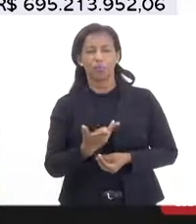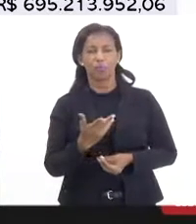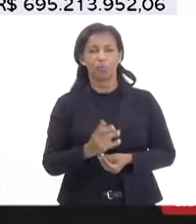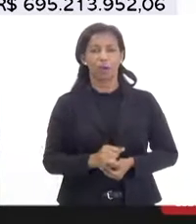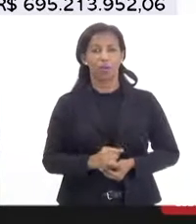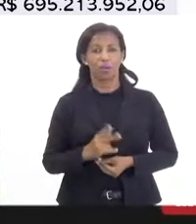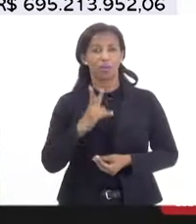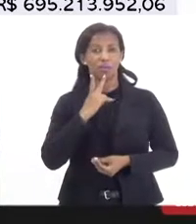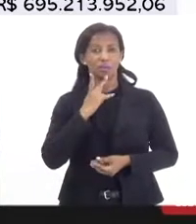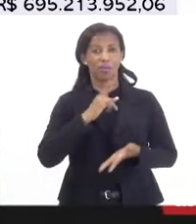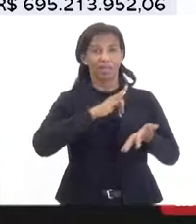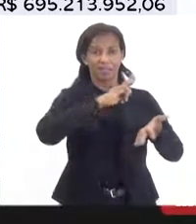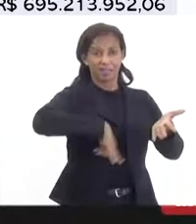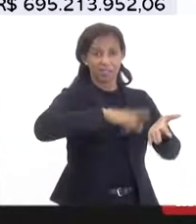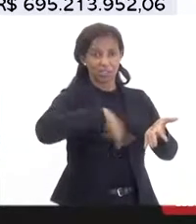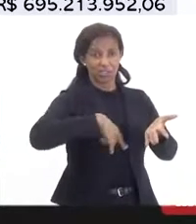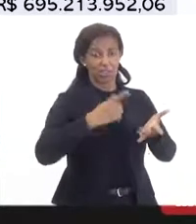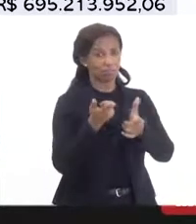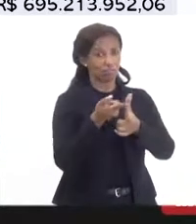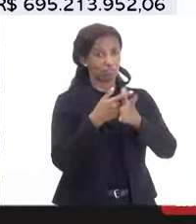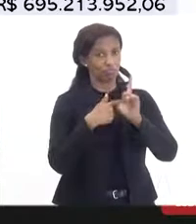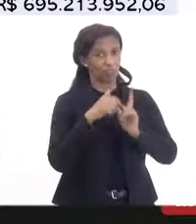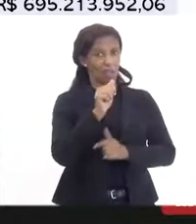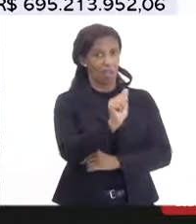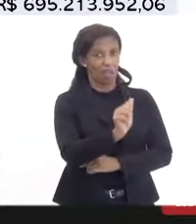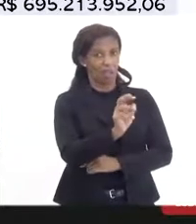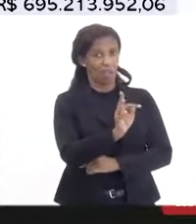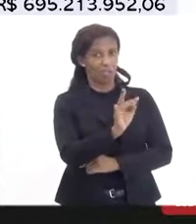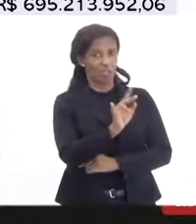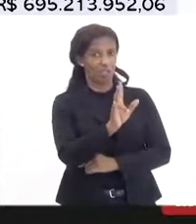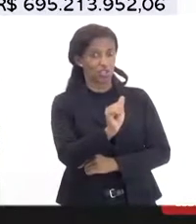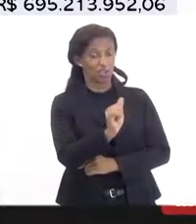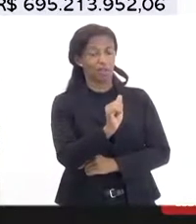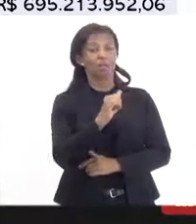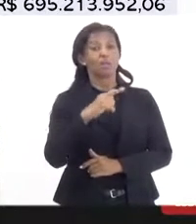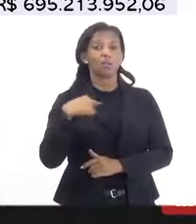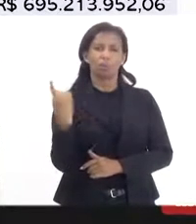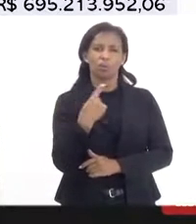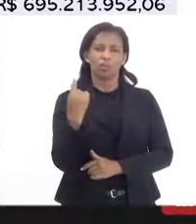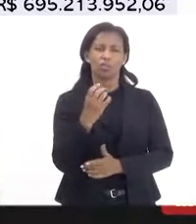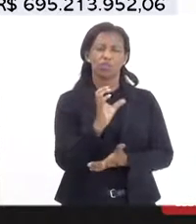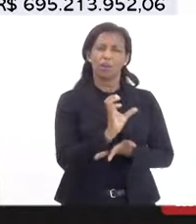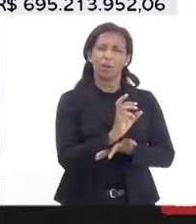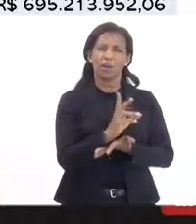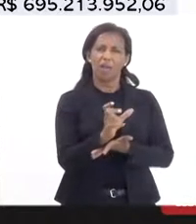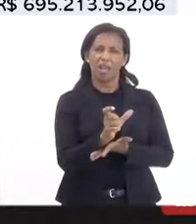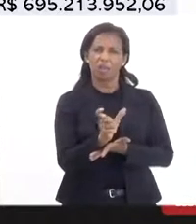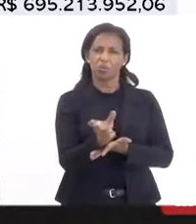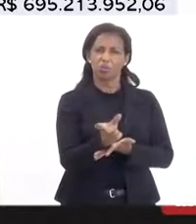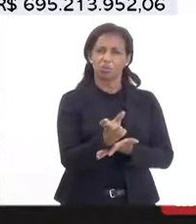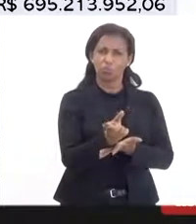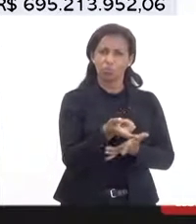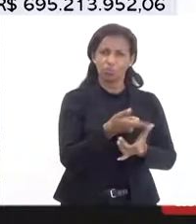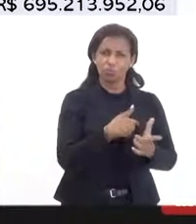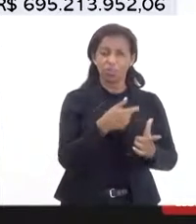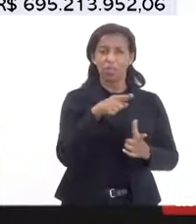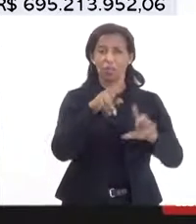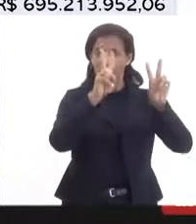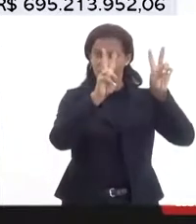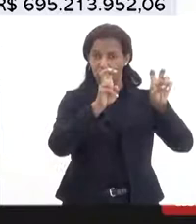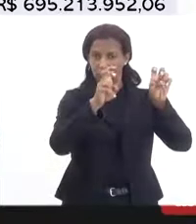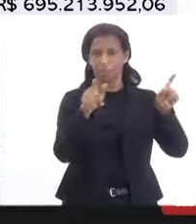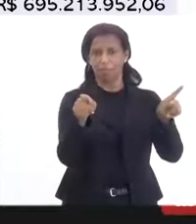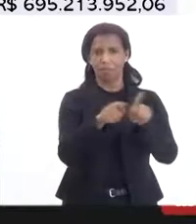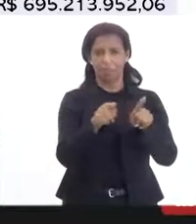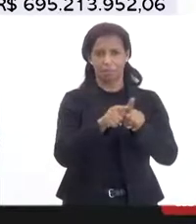de ser certidão de dívida ativa. Nós temos créditos, ações pleiteando créditos sobre esse mesmo tema aqui,